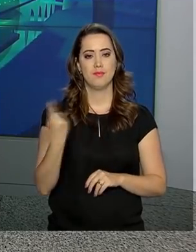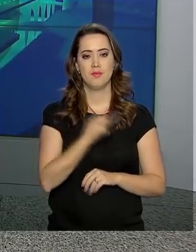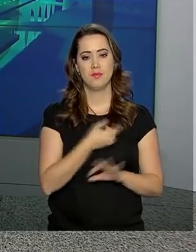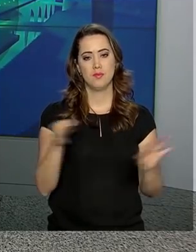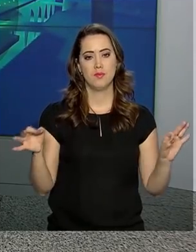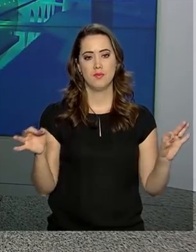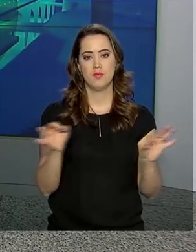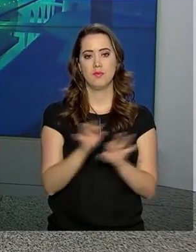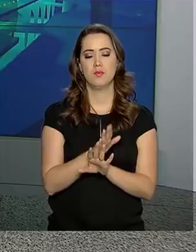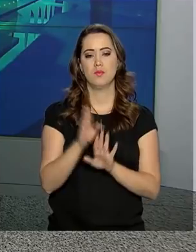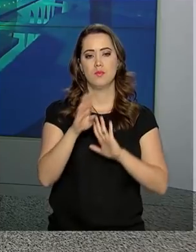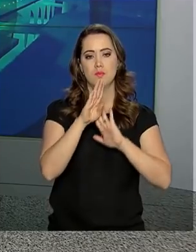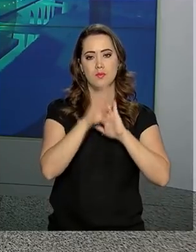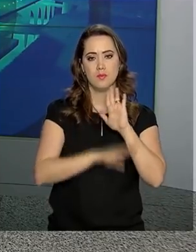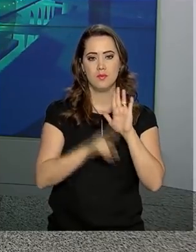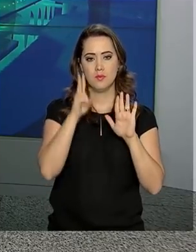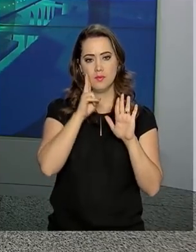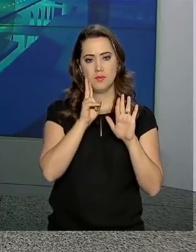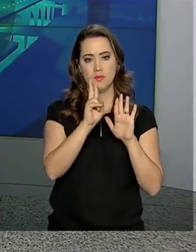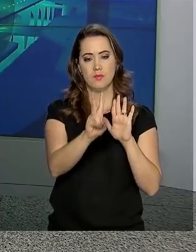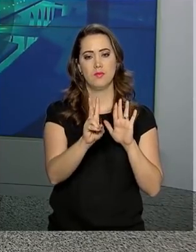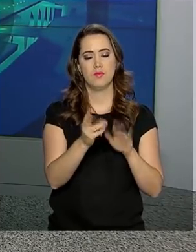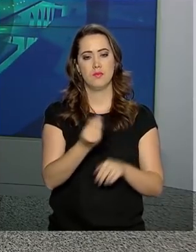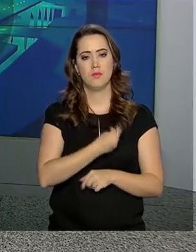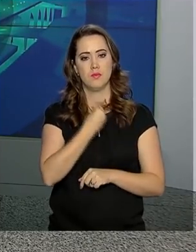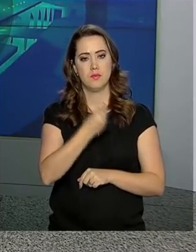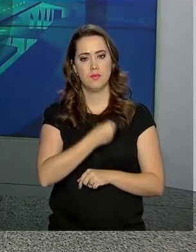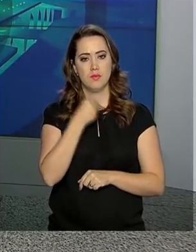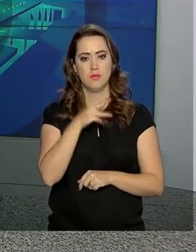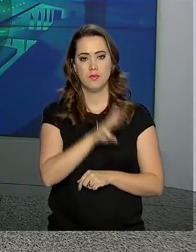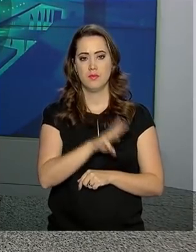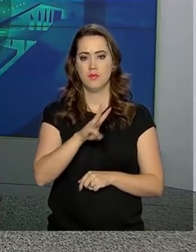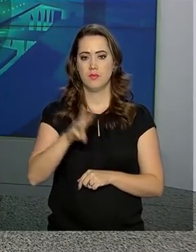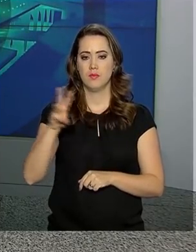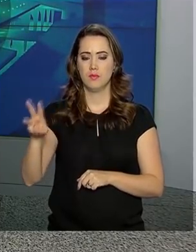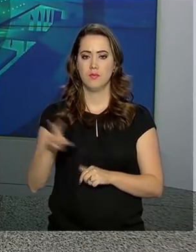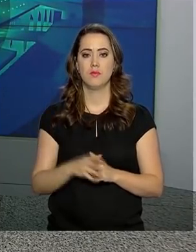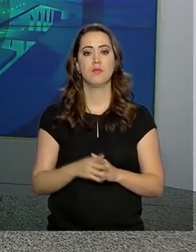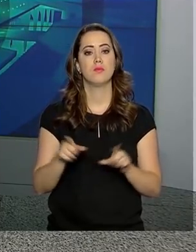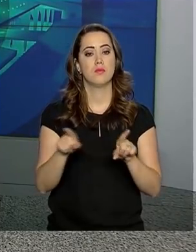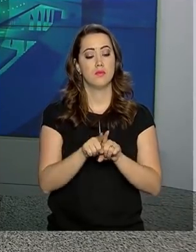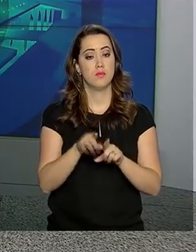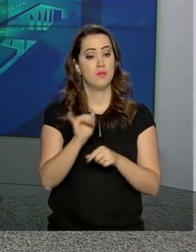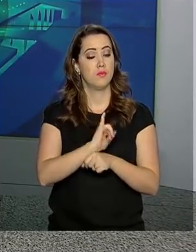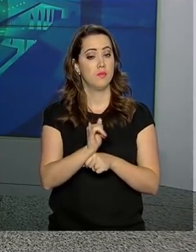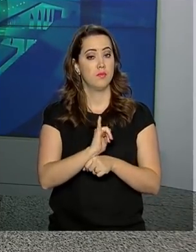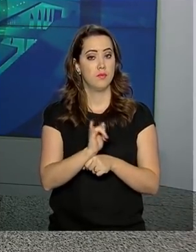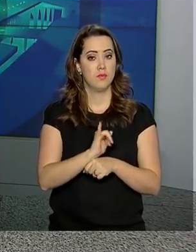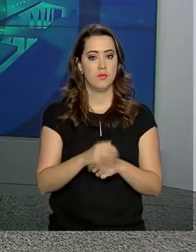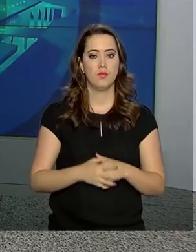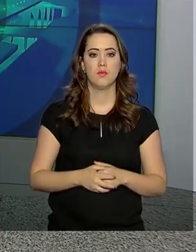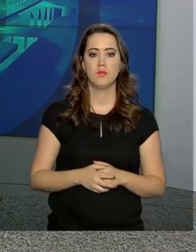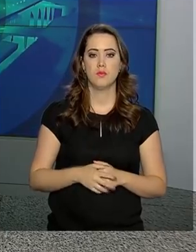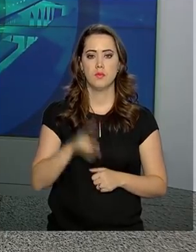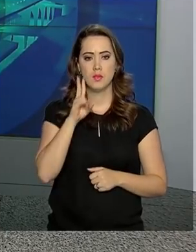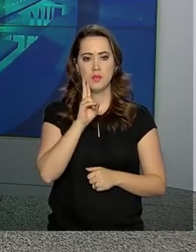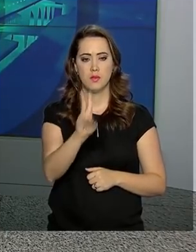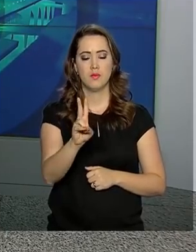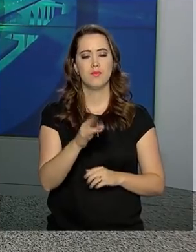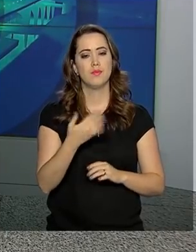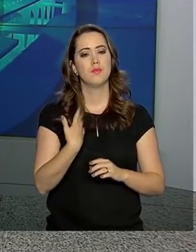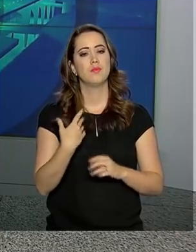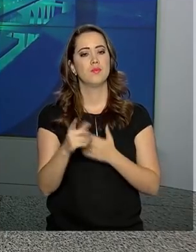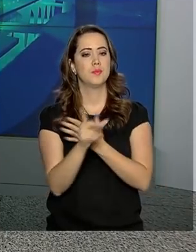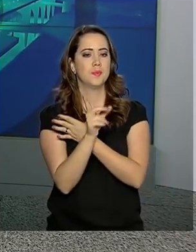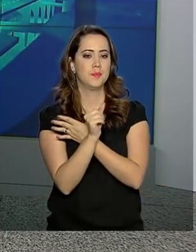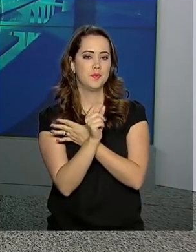Nós ficamos por aqui. Toda a nossa programação você acompanha ao vivo pelo site da NBR e pelo canal no YouTube.